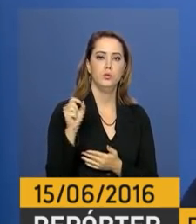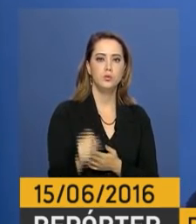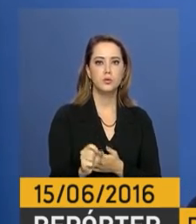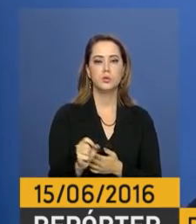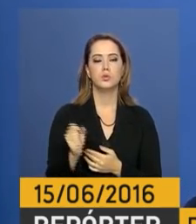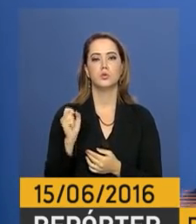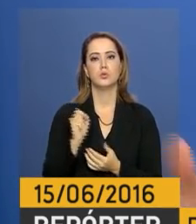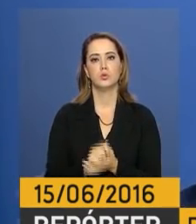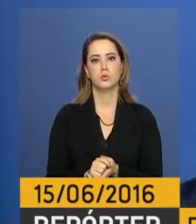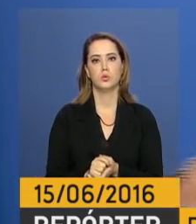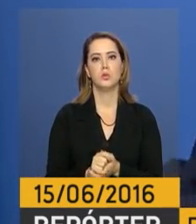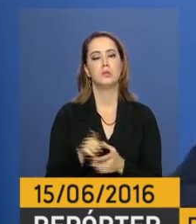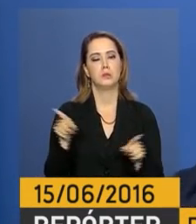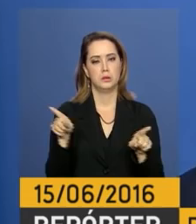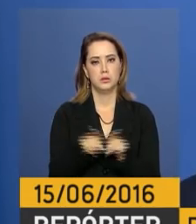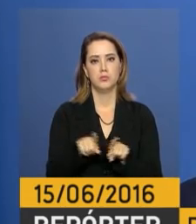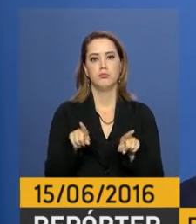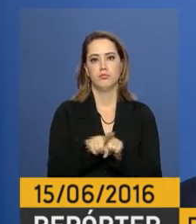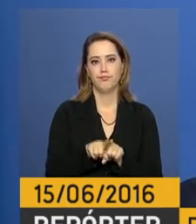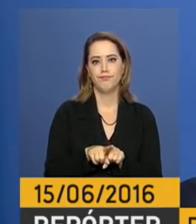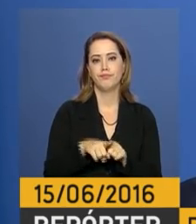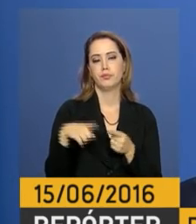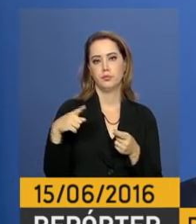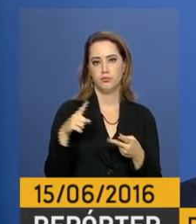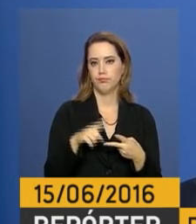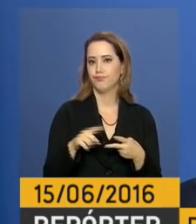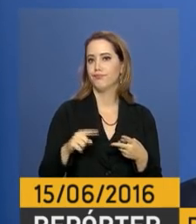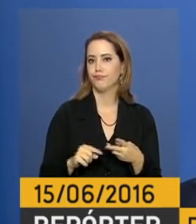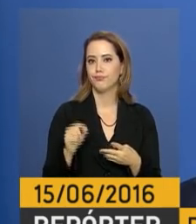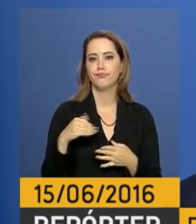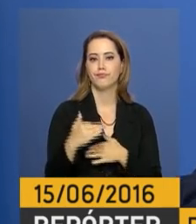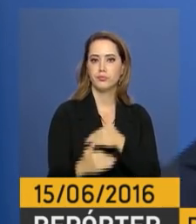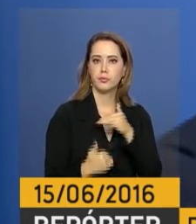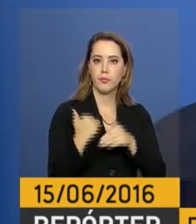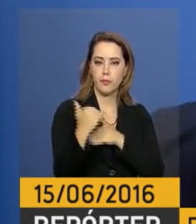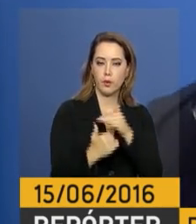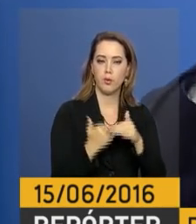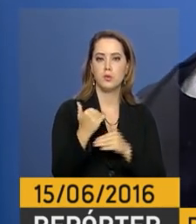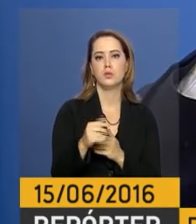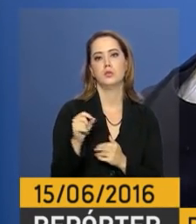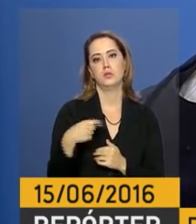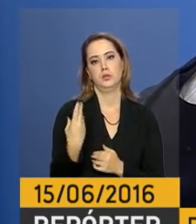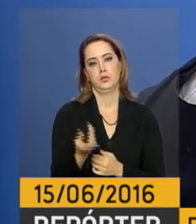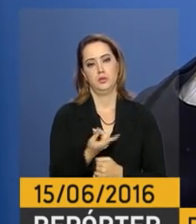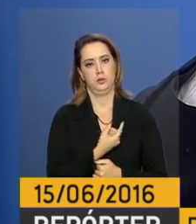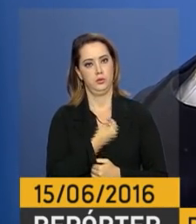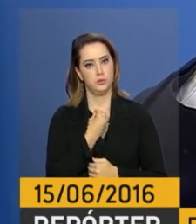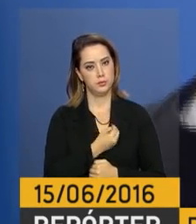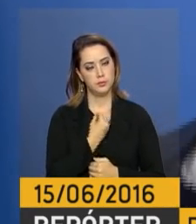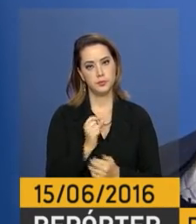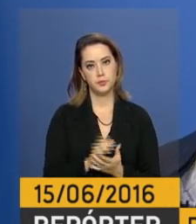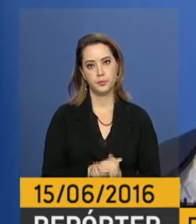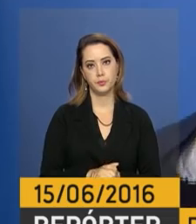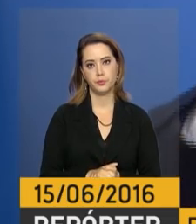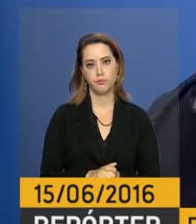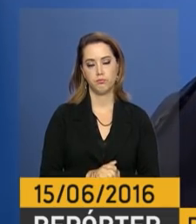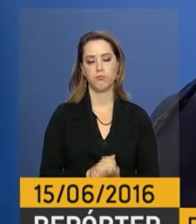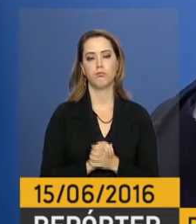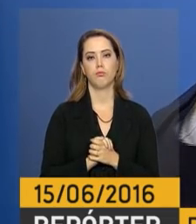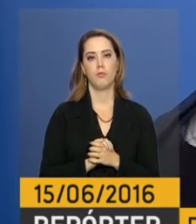análise eh também é um dos componentes deste processo em que vivemos. A